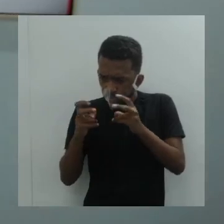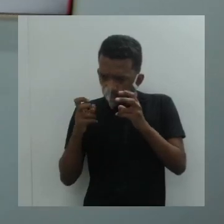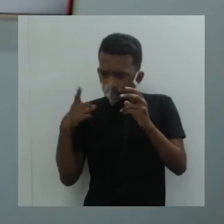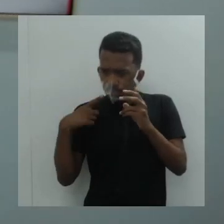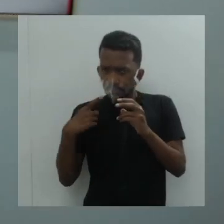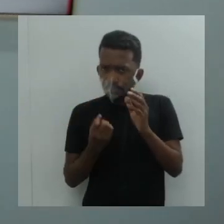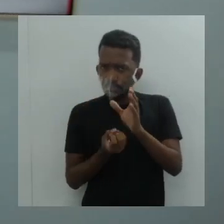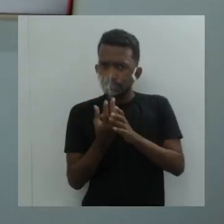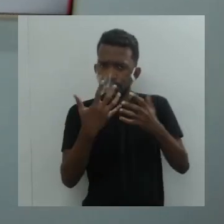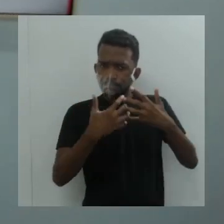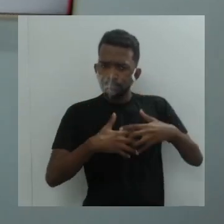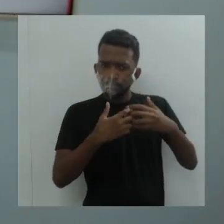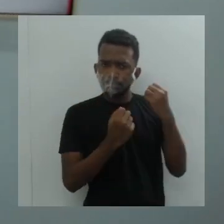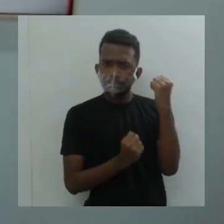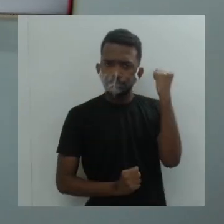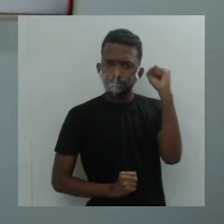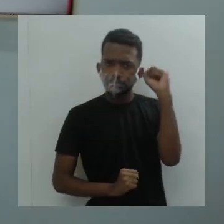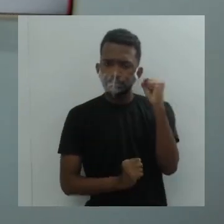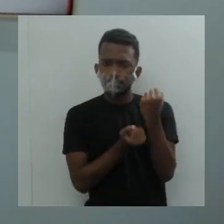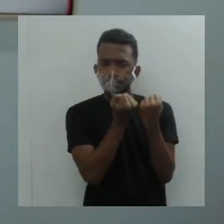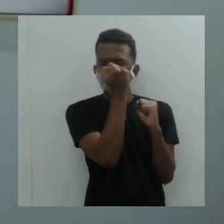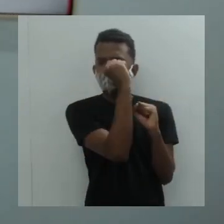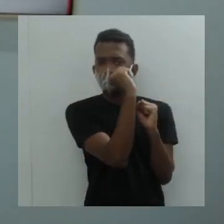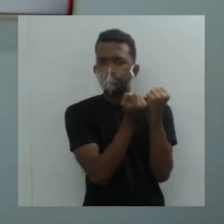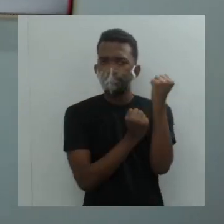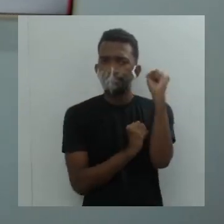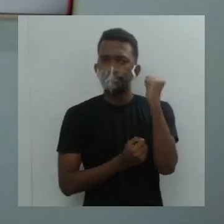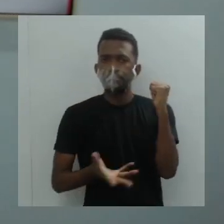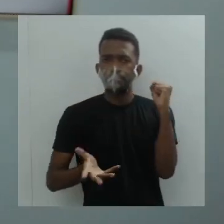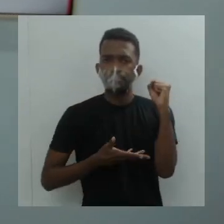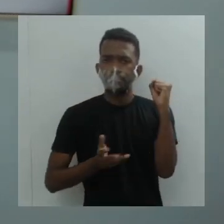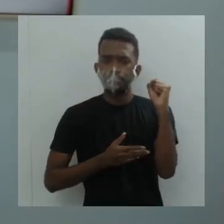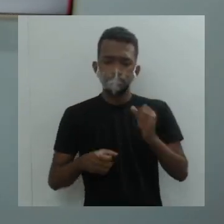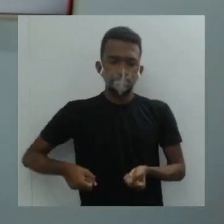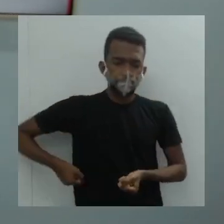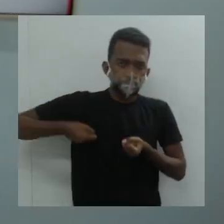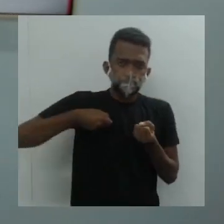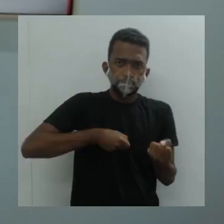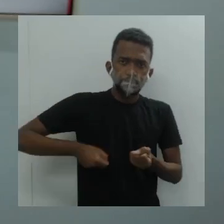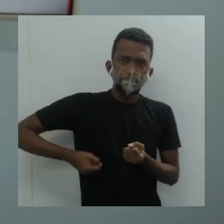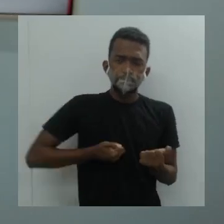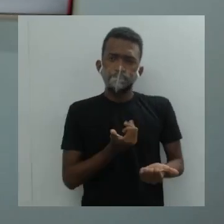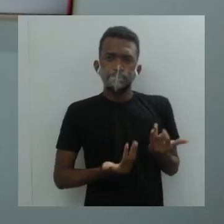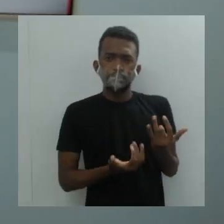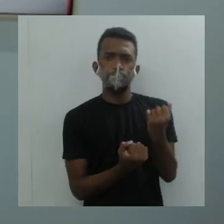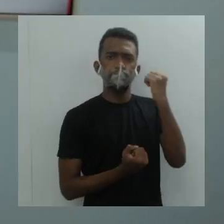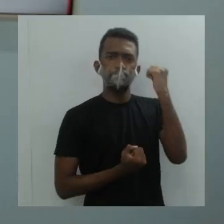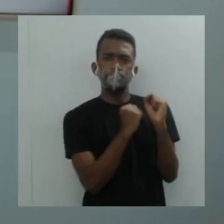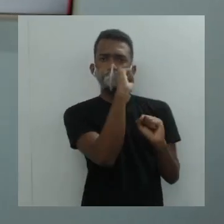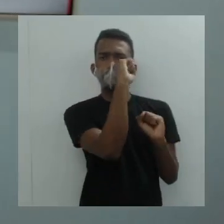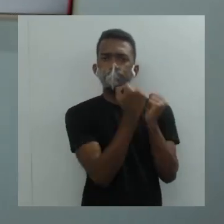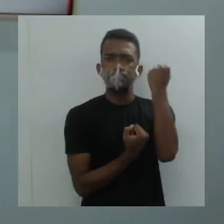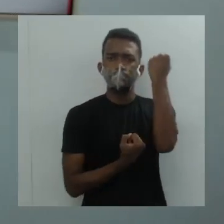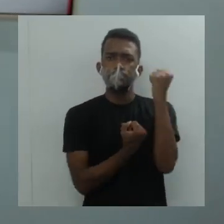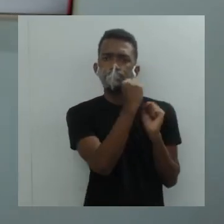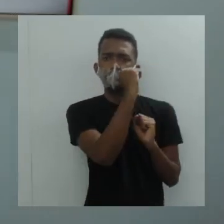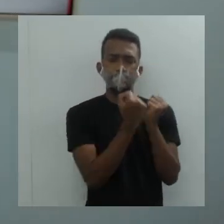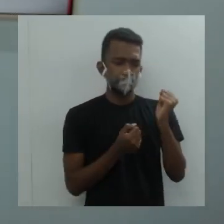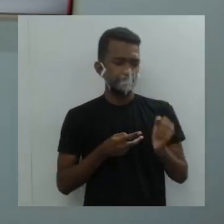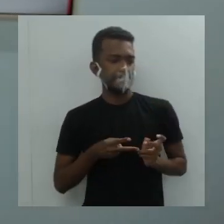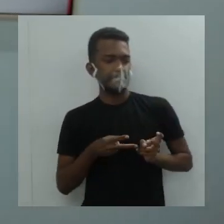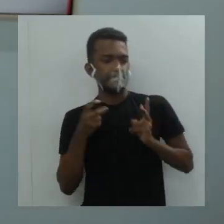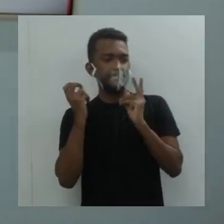as máquinas movidas a vapor, e aí a gente começa a perceber